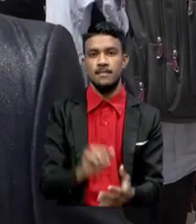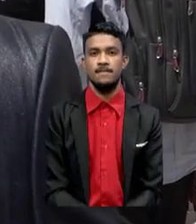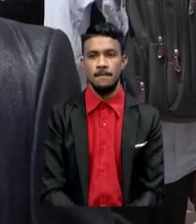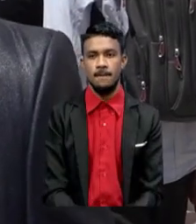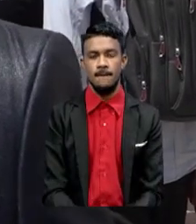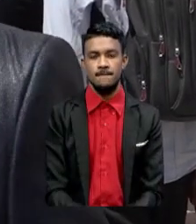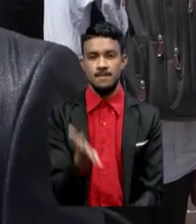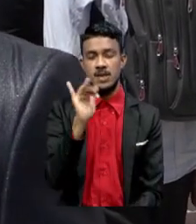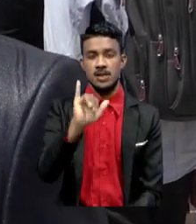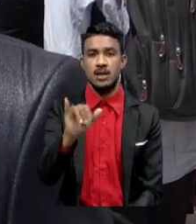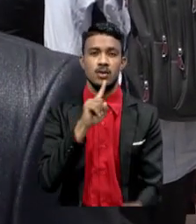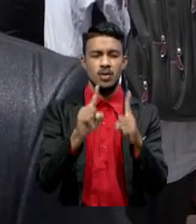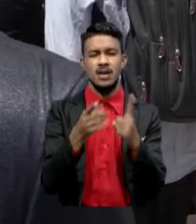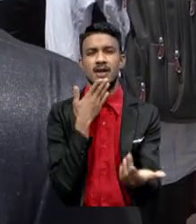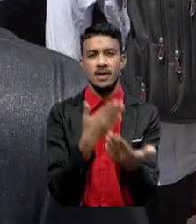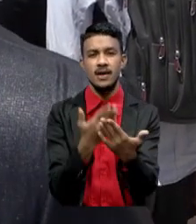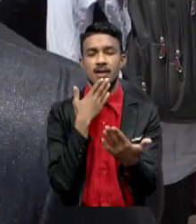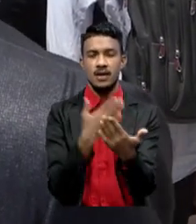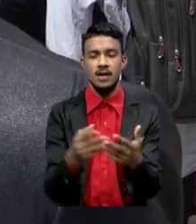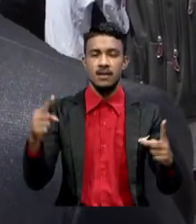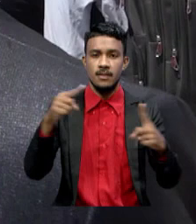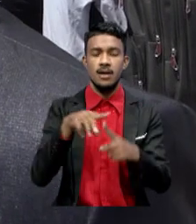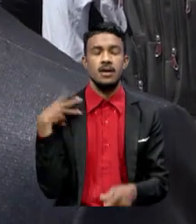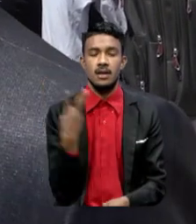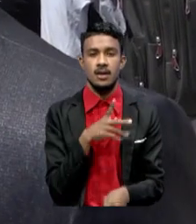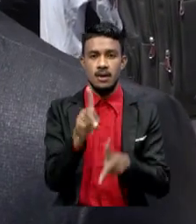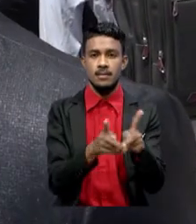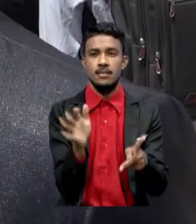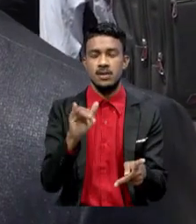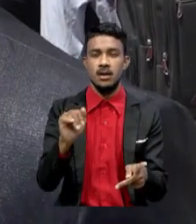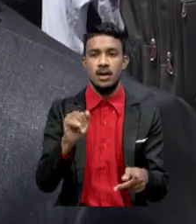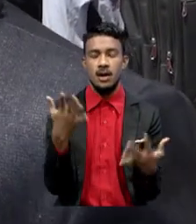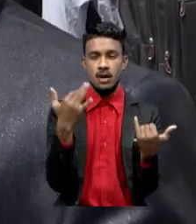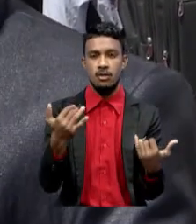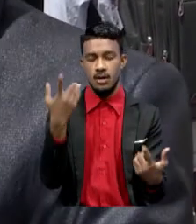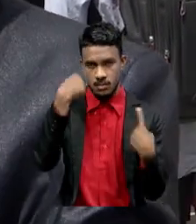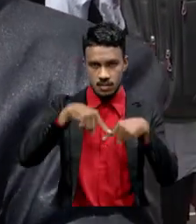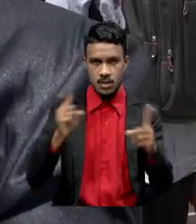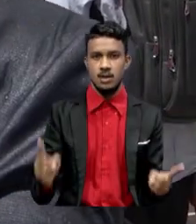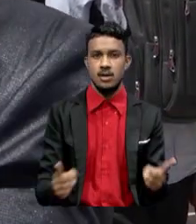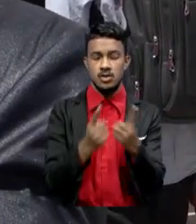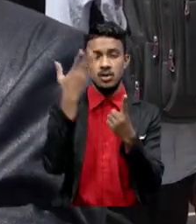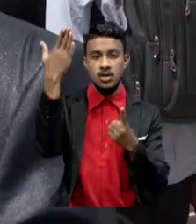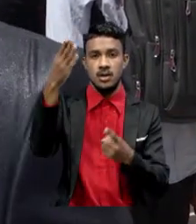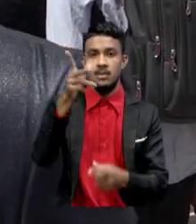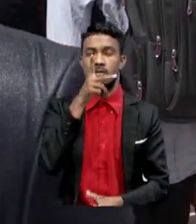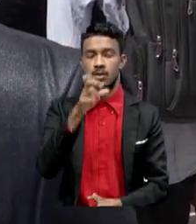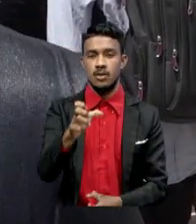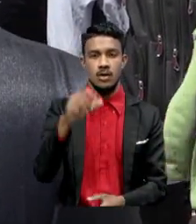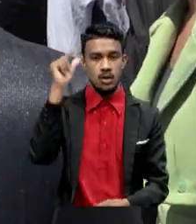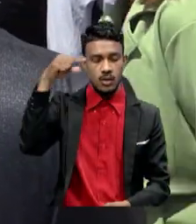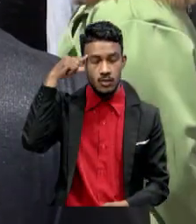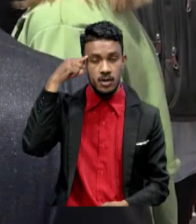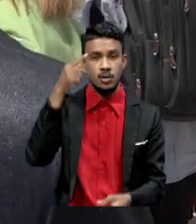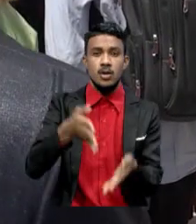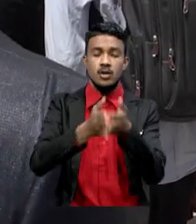sira kuliah biak-biak deit bai tenha cidadão sira agora bai enfrenta los problemas na ia Portugal. Governante nemos